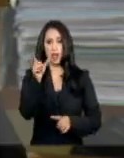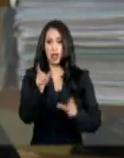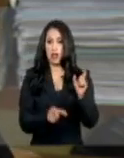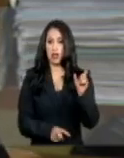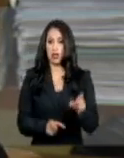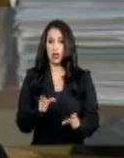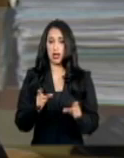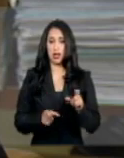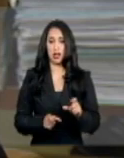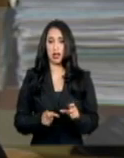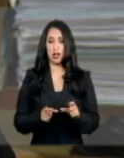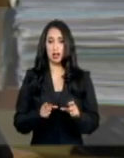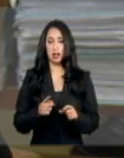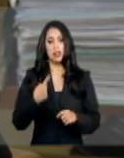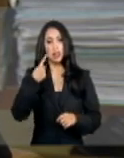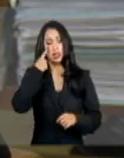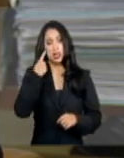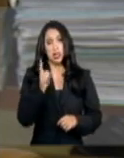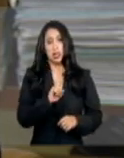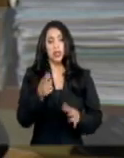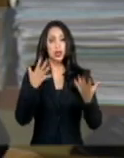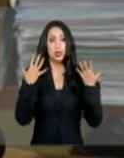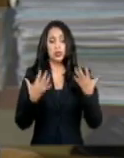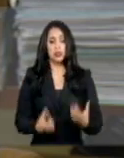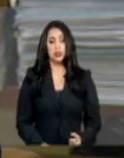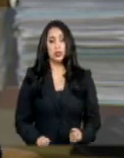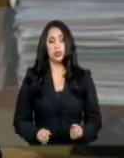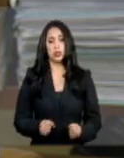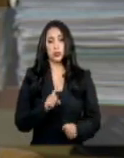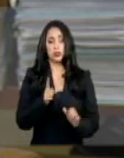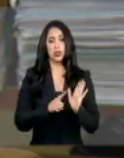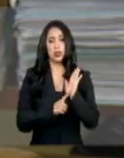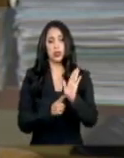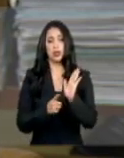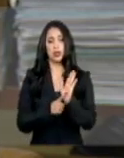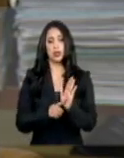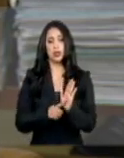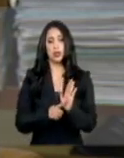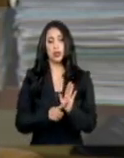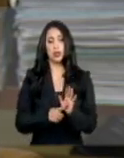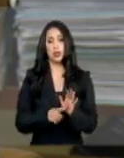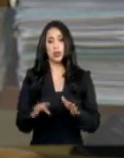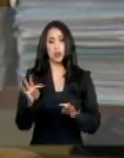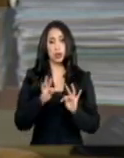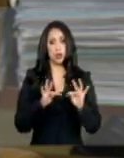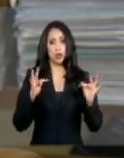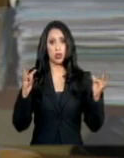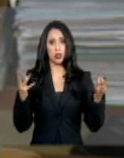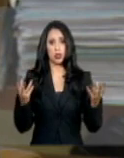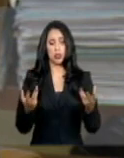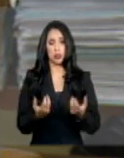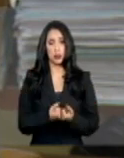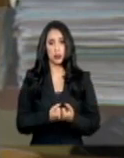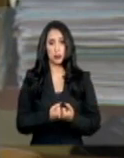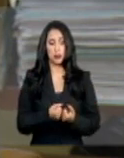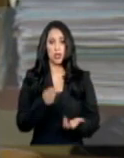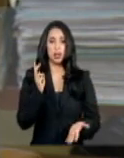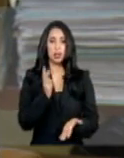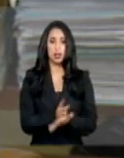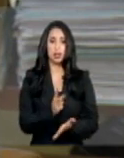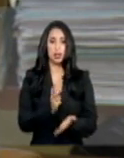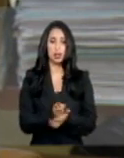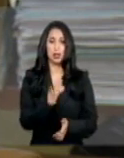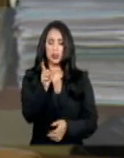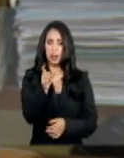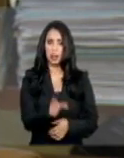meramente relativo não assume portanto nem se reveste de natureza absoluta serve por isso mesmo e sempre em caráter excepcional